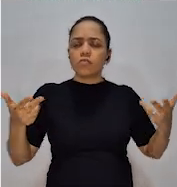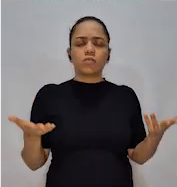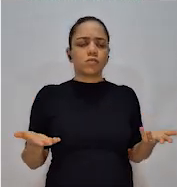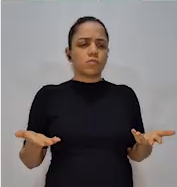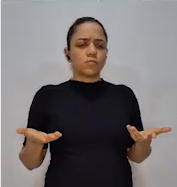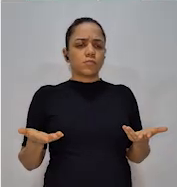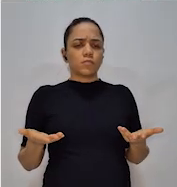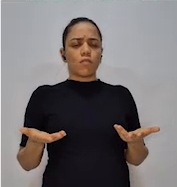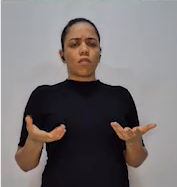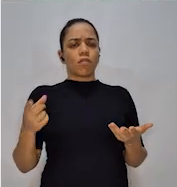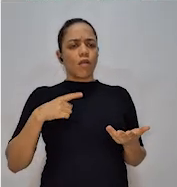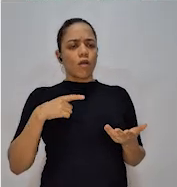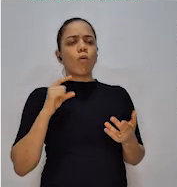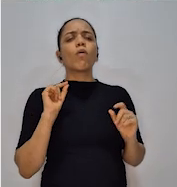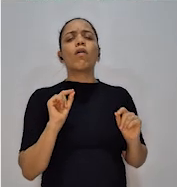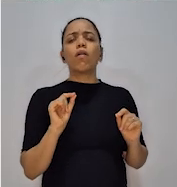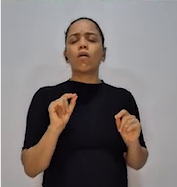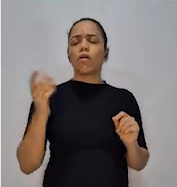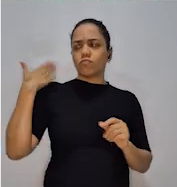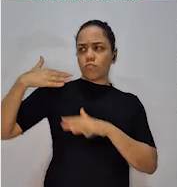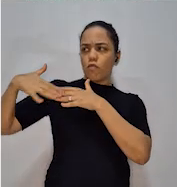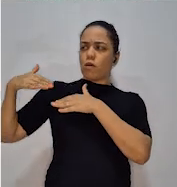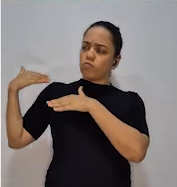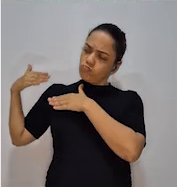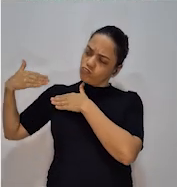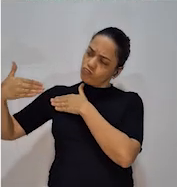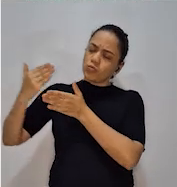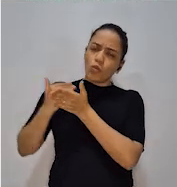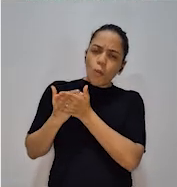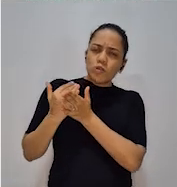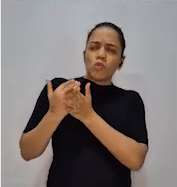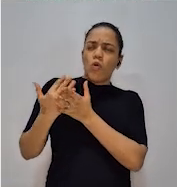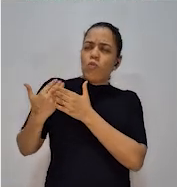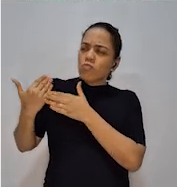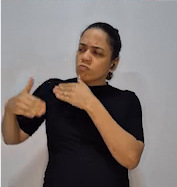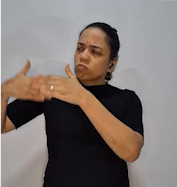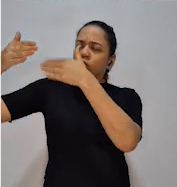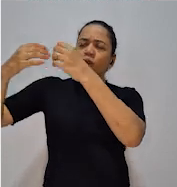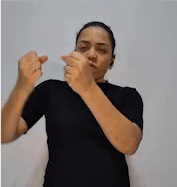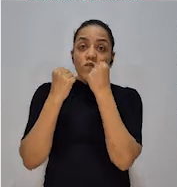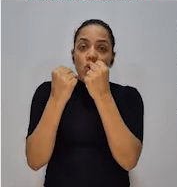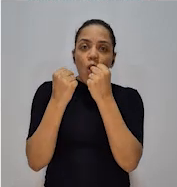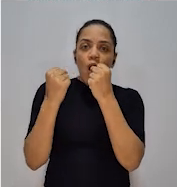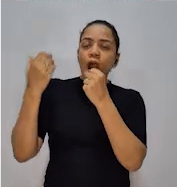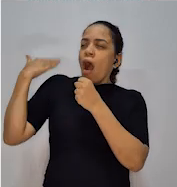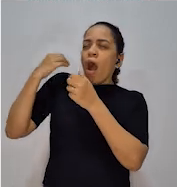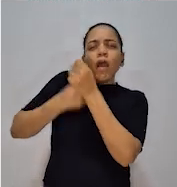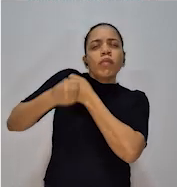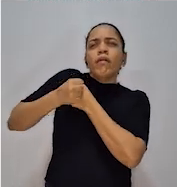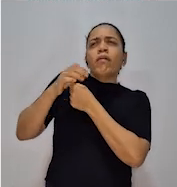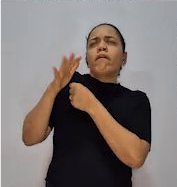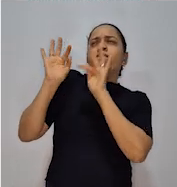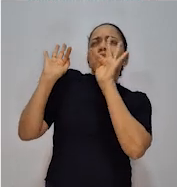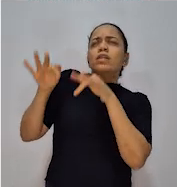movimento desde o ano passado, né? Mas se intensificou muito no final do ano e no primeiro semestre desse